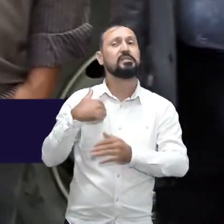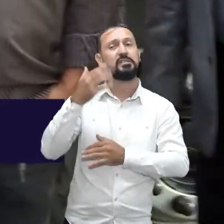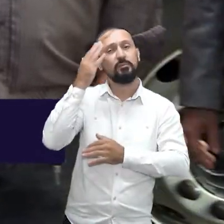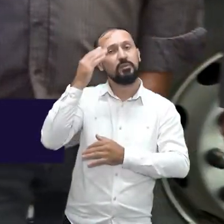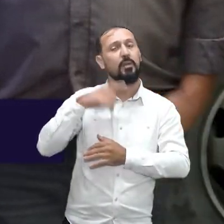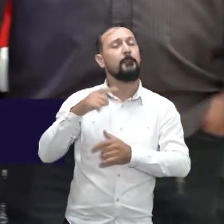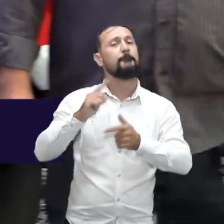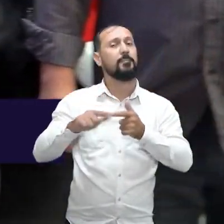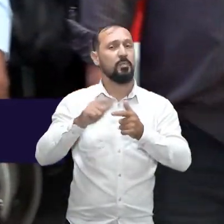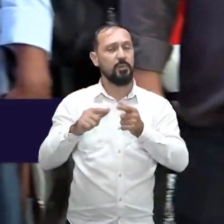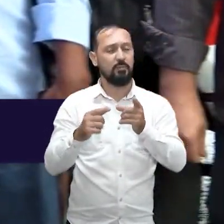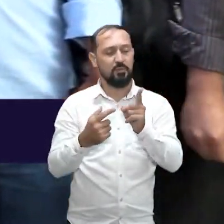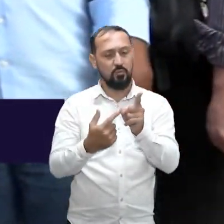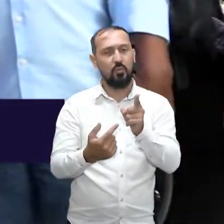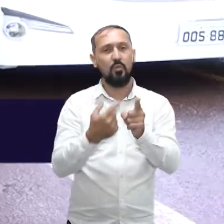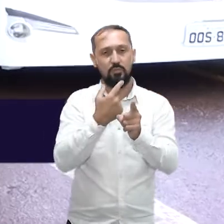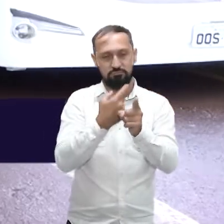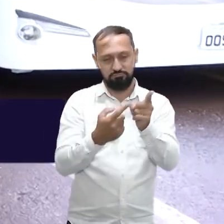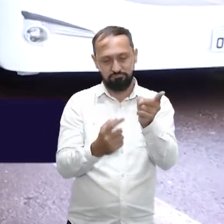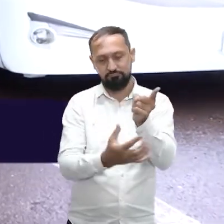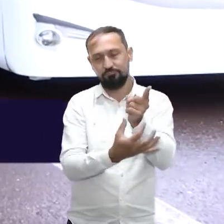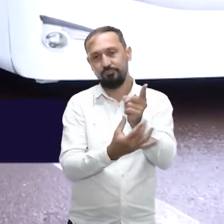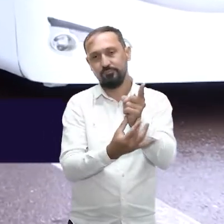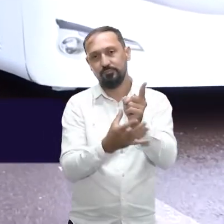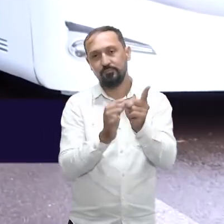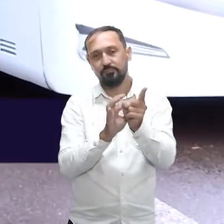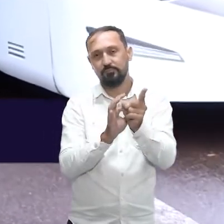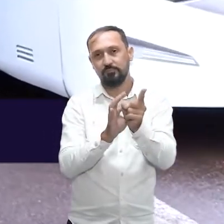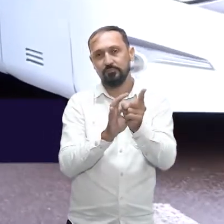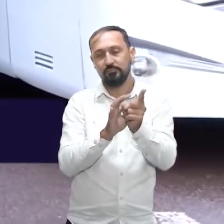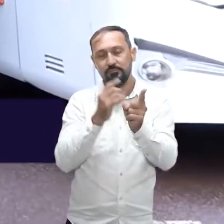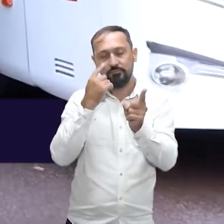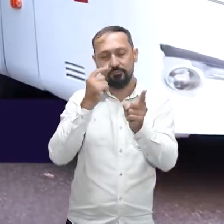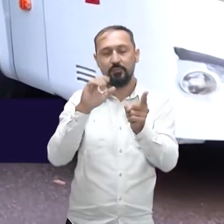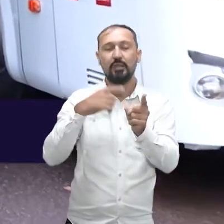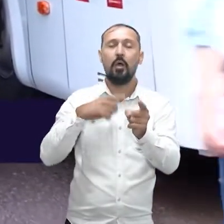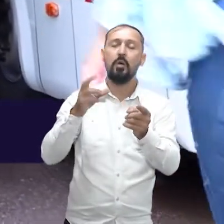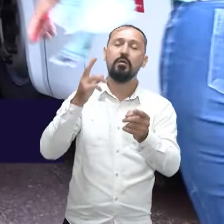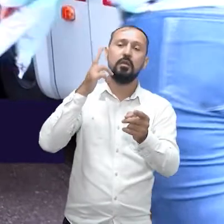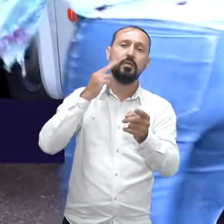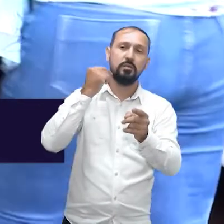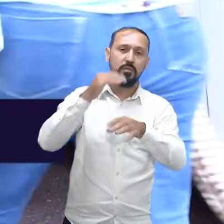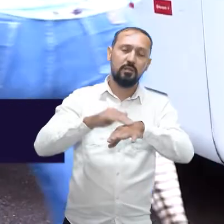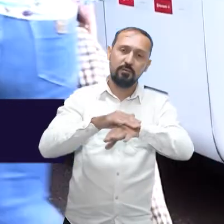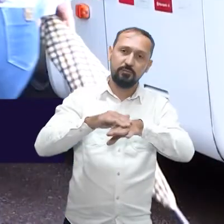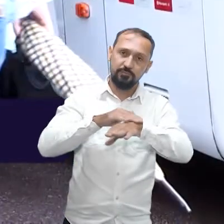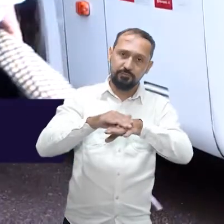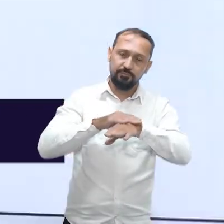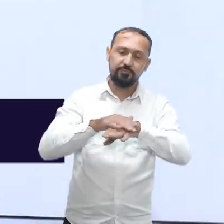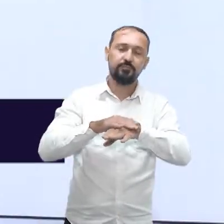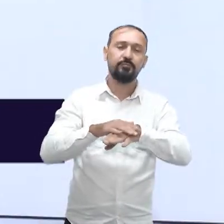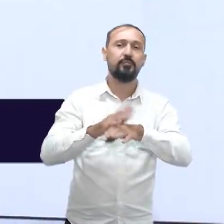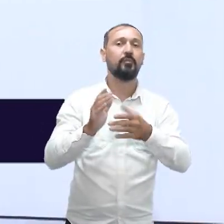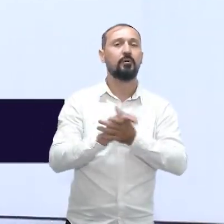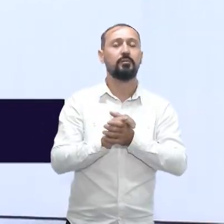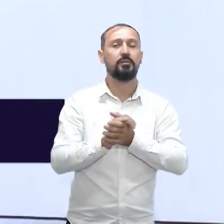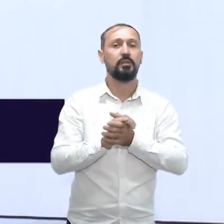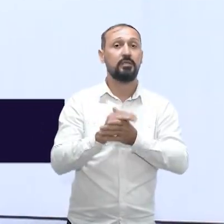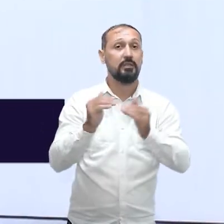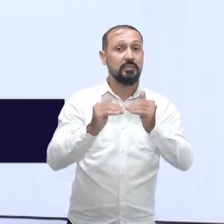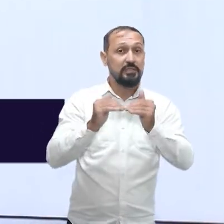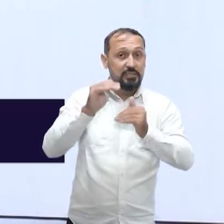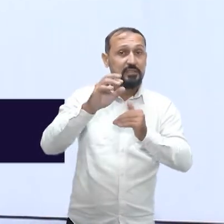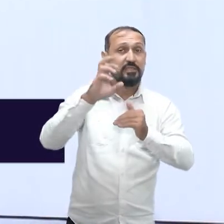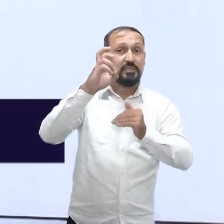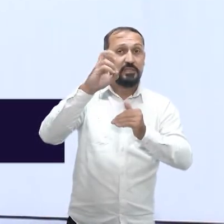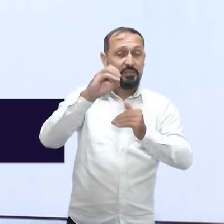tem familiares próximos com câncer de próstata, ou obesidade, ou de pele negra, porque tem maior fator de risco. para